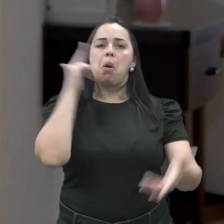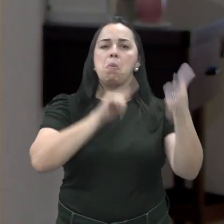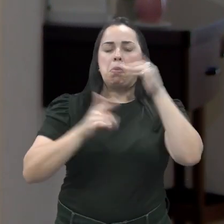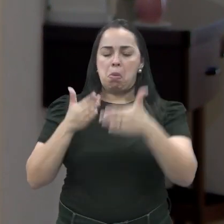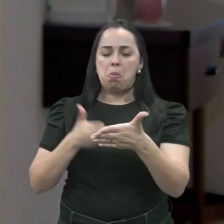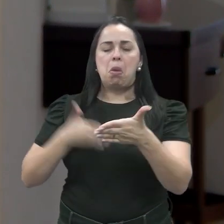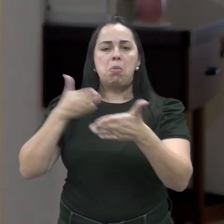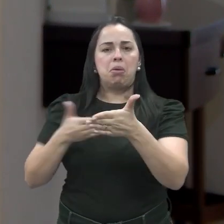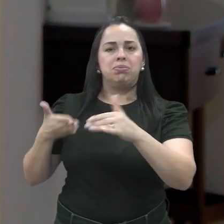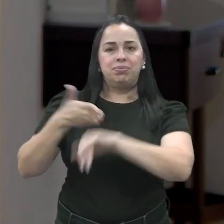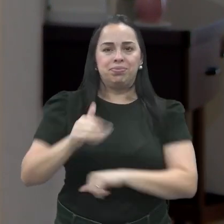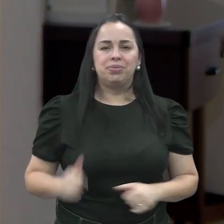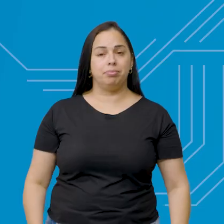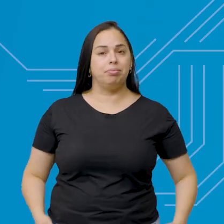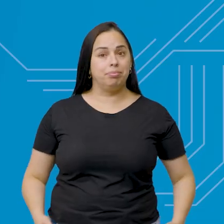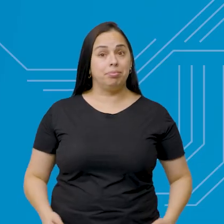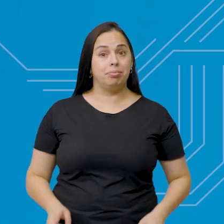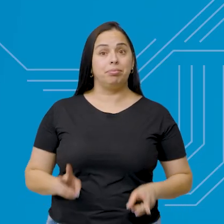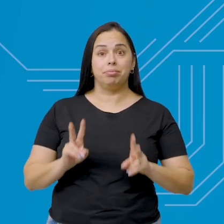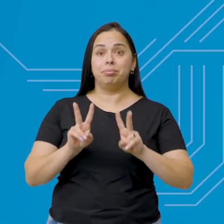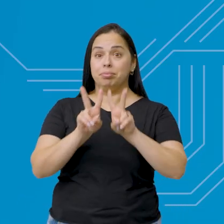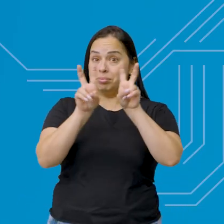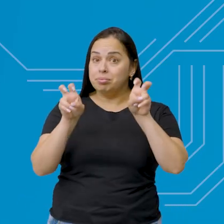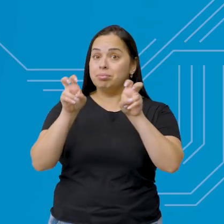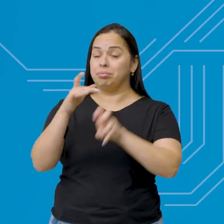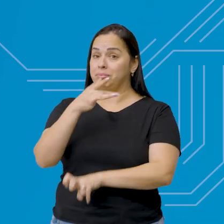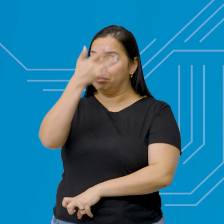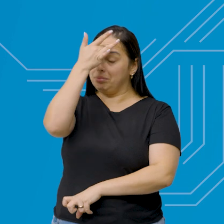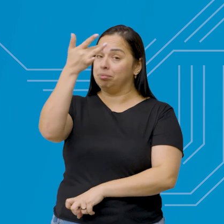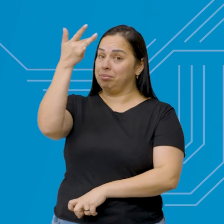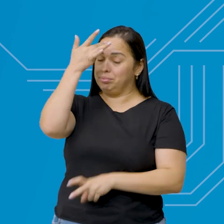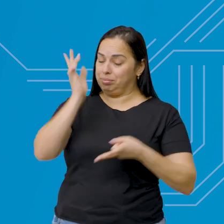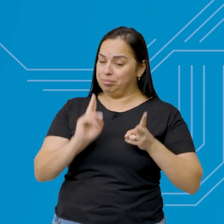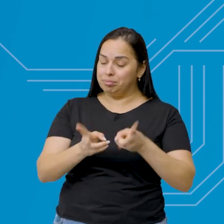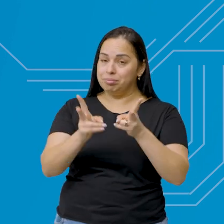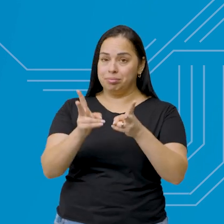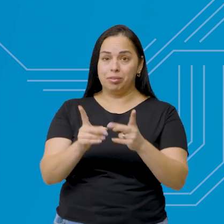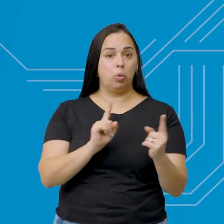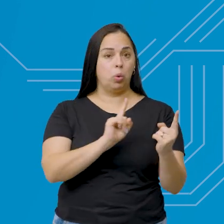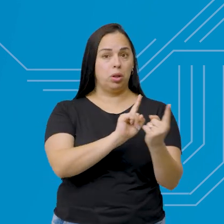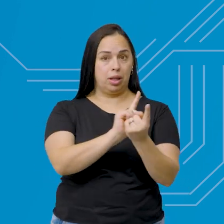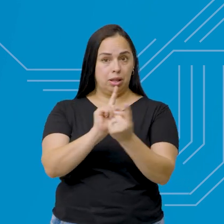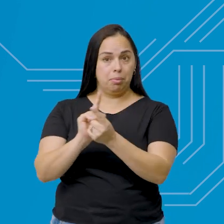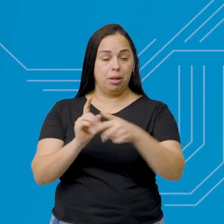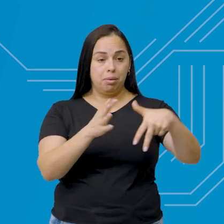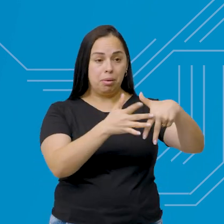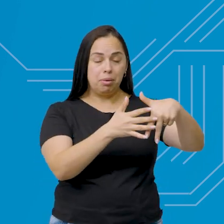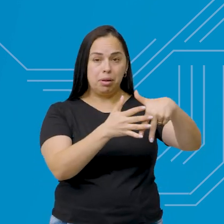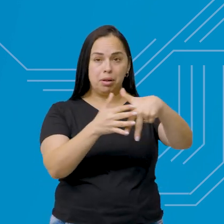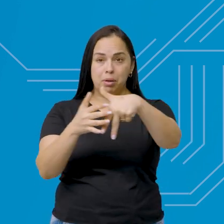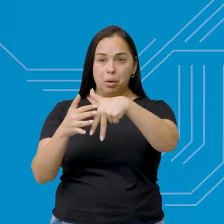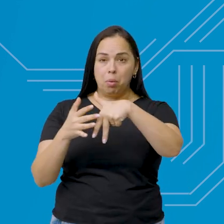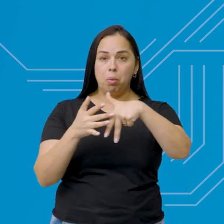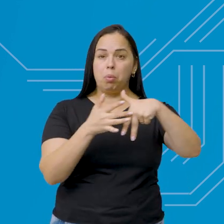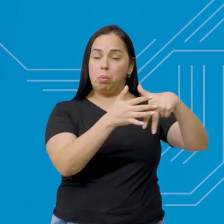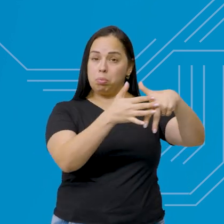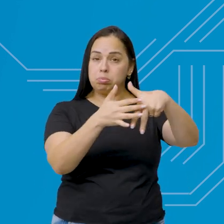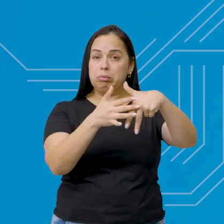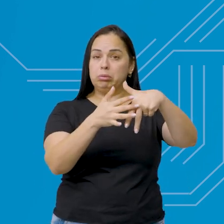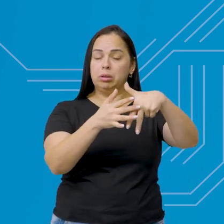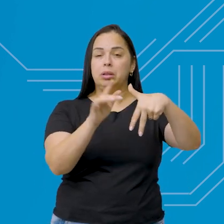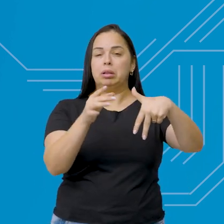daí vier, que não tem tempo ruim. E continuamos falando de saúde mental. O número de atendimentos a pacientes com